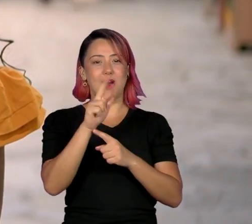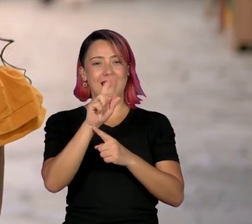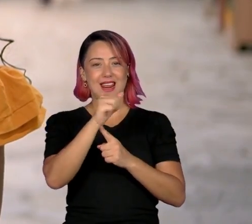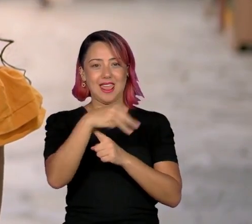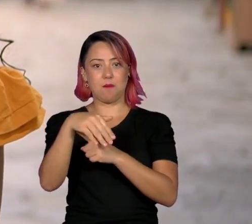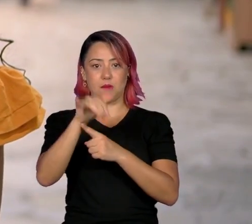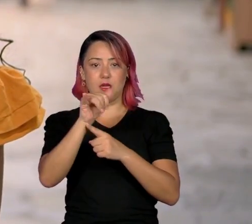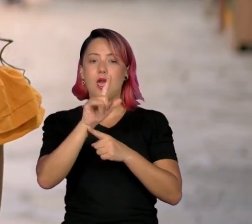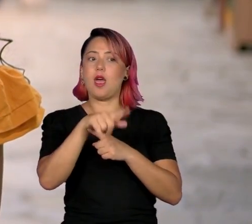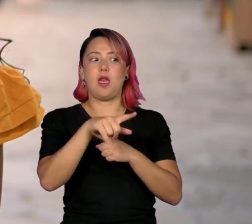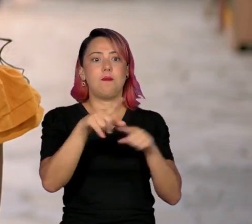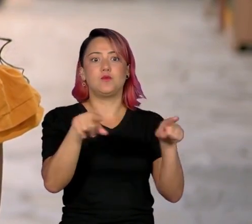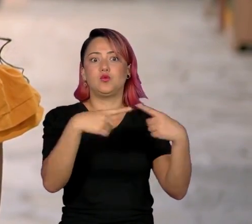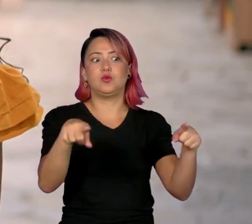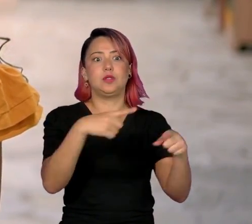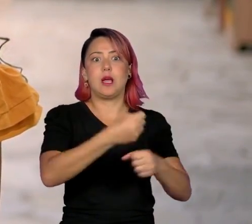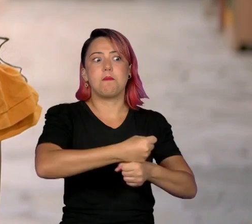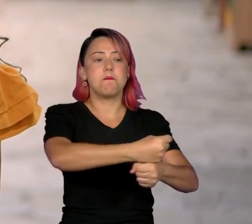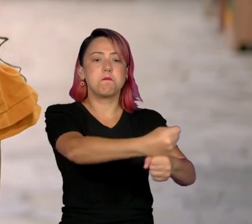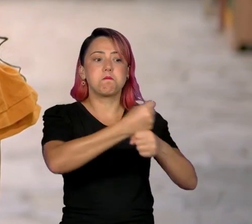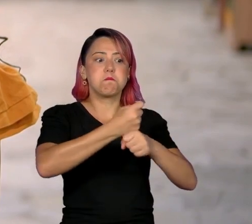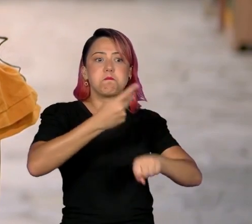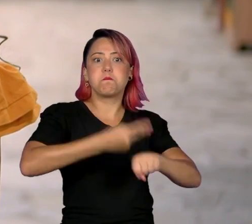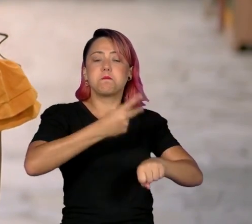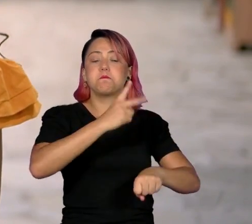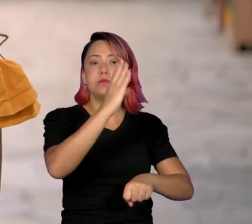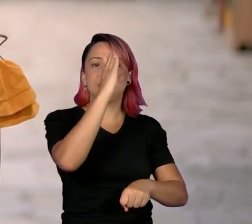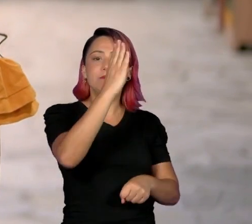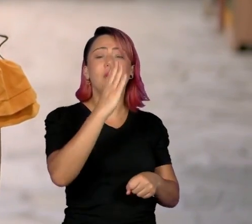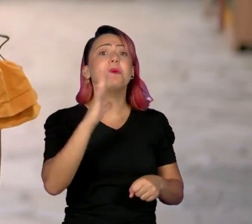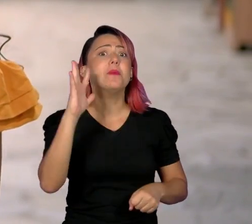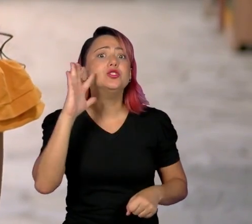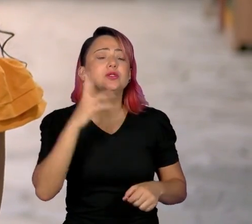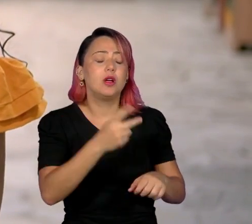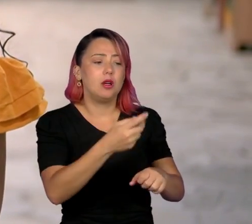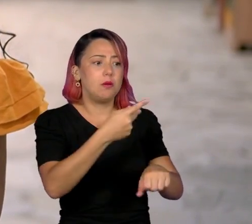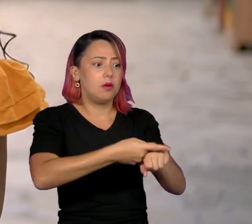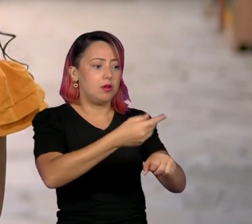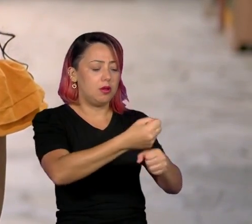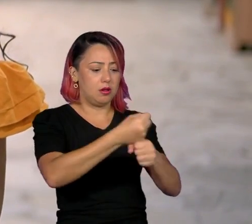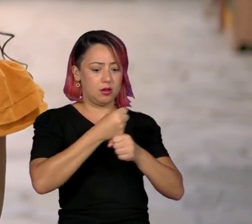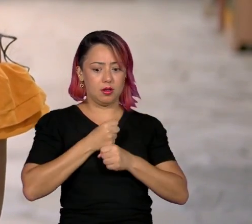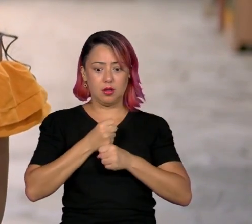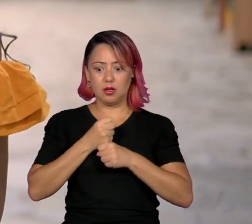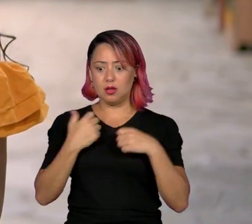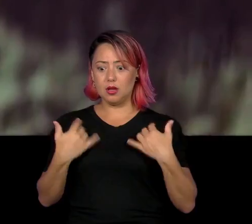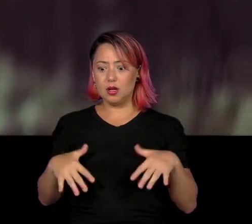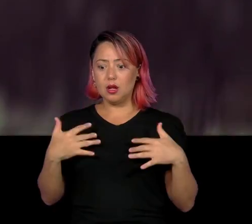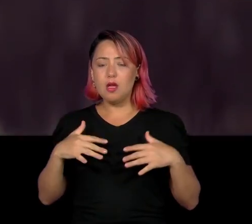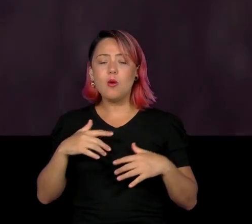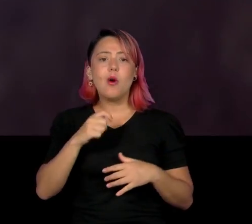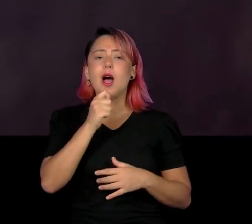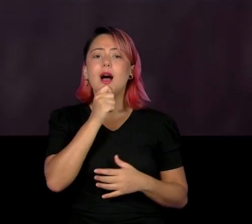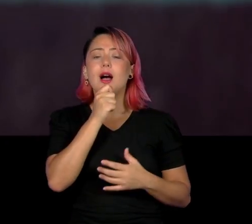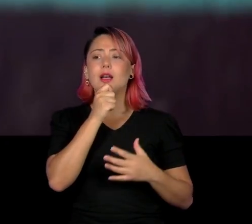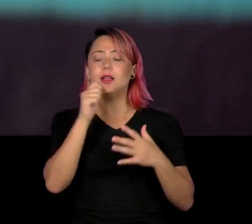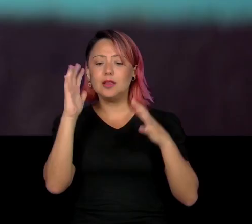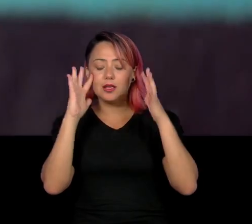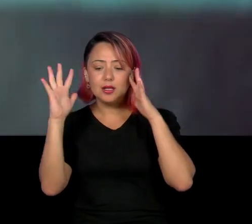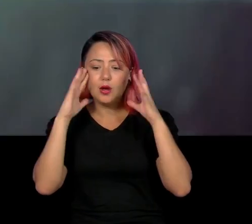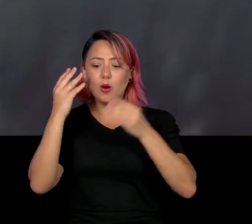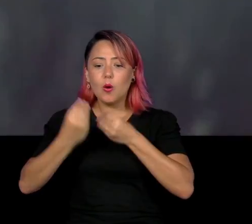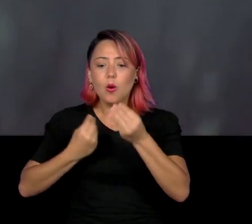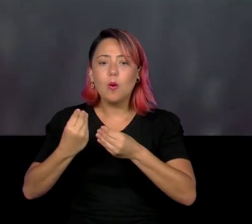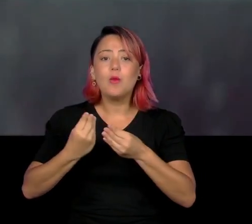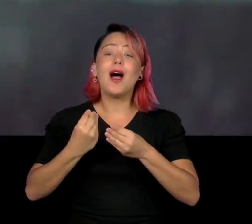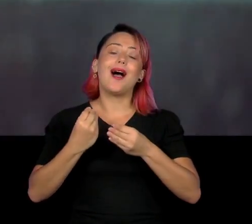Quando eu comecei a fazer, desenvolver, né, tipo, o projeto do disco, eu ainda não tinha muita ideia. Aí veio a pandemia. Eu